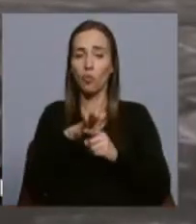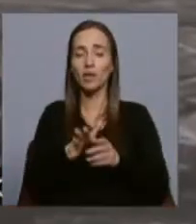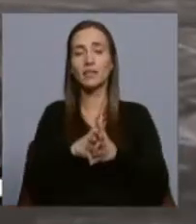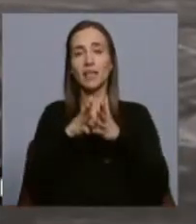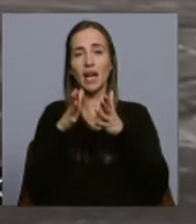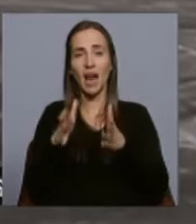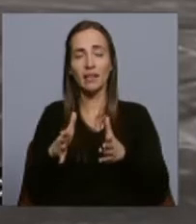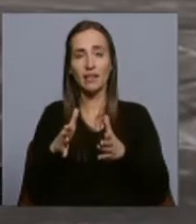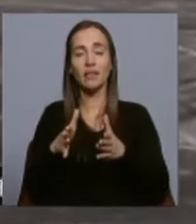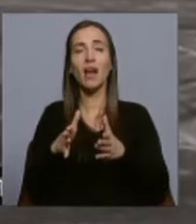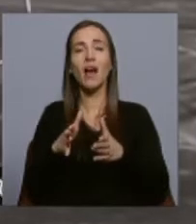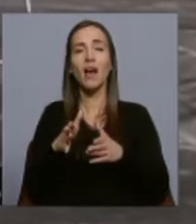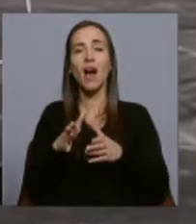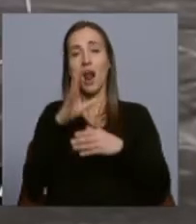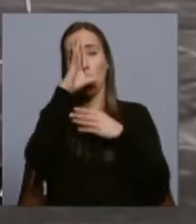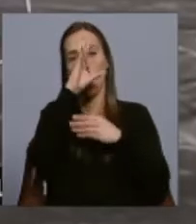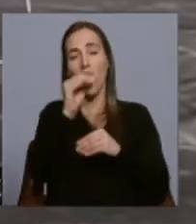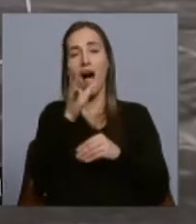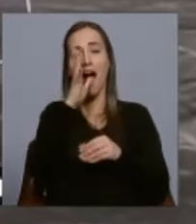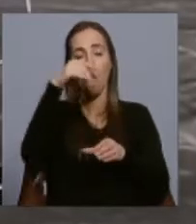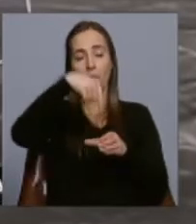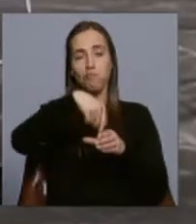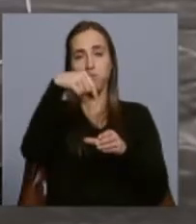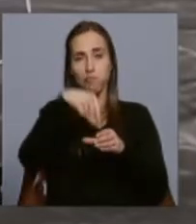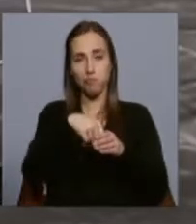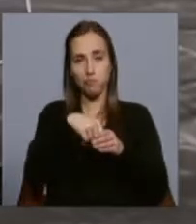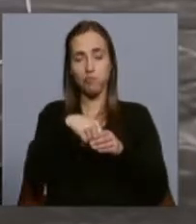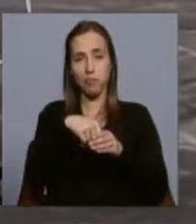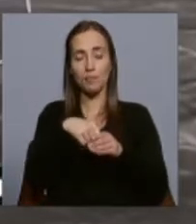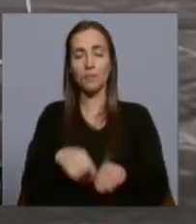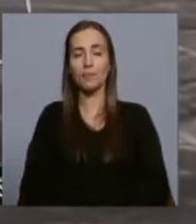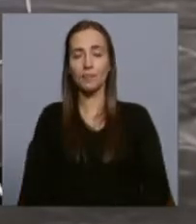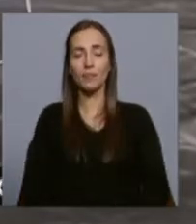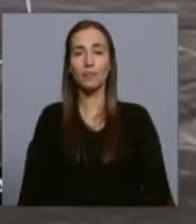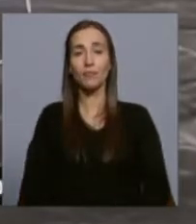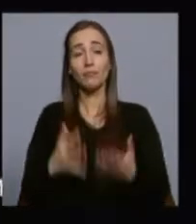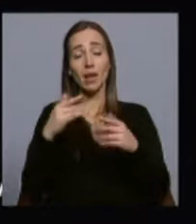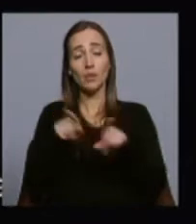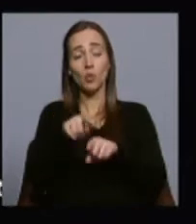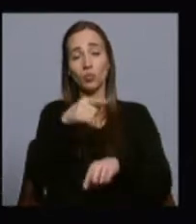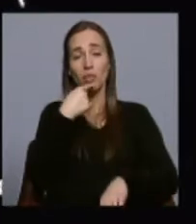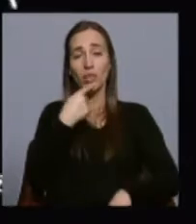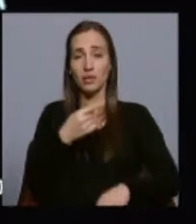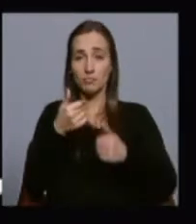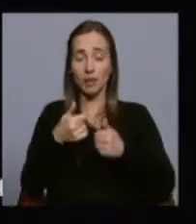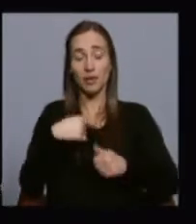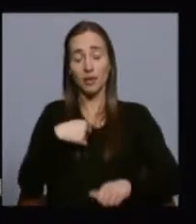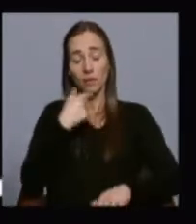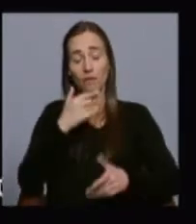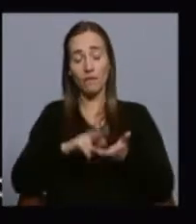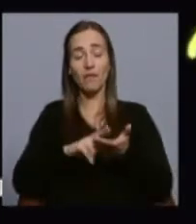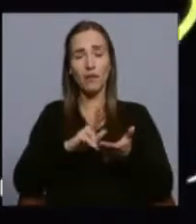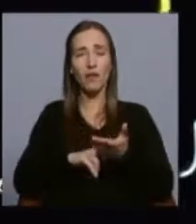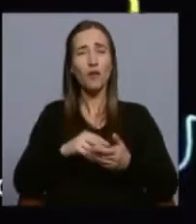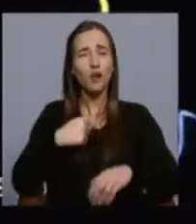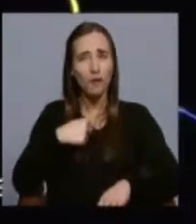líquida, na componente de água da nossa própria Lua. Ora, mas como tu disseste, e muito bem, sim, e eu confesso que eu tive alguma